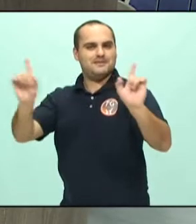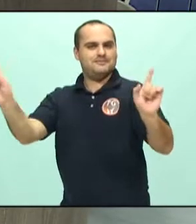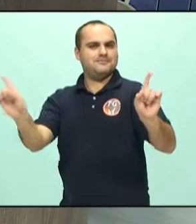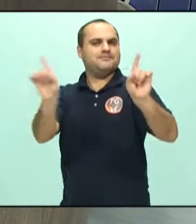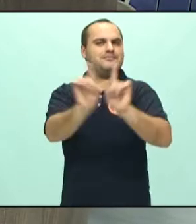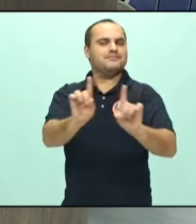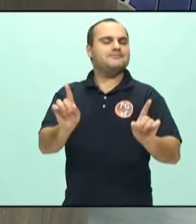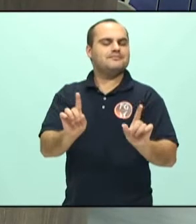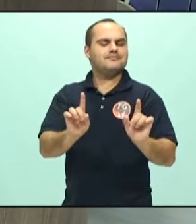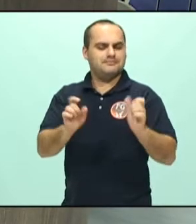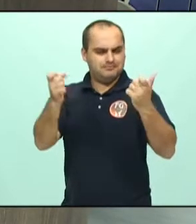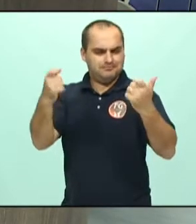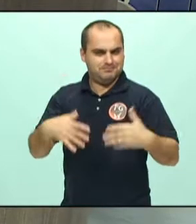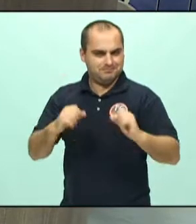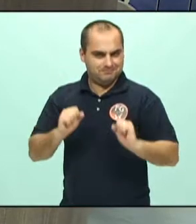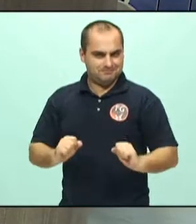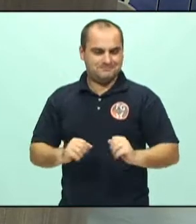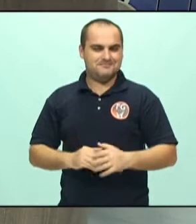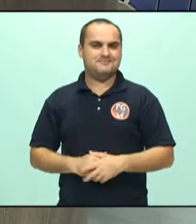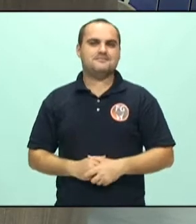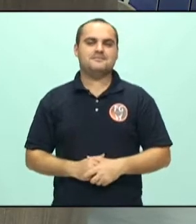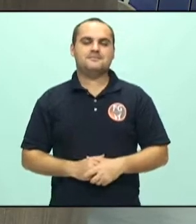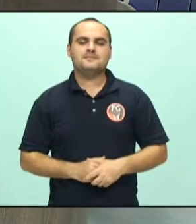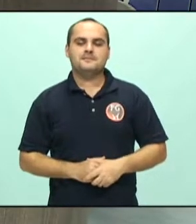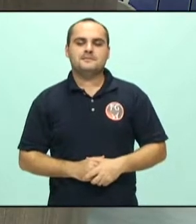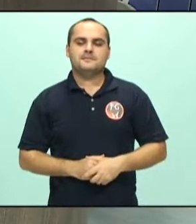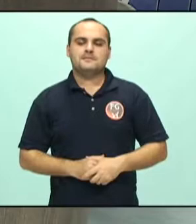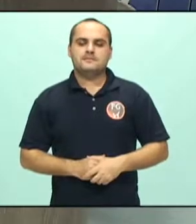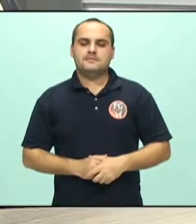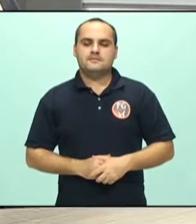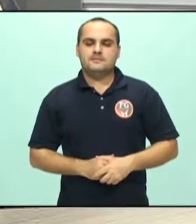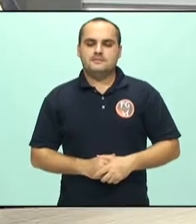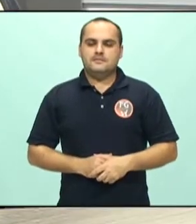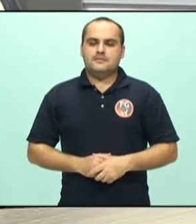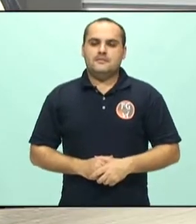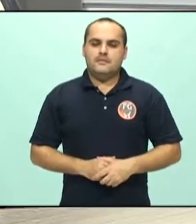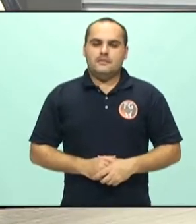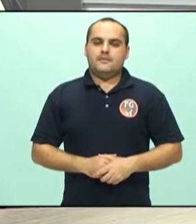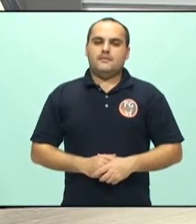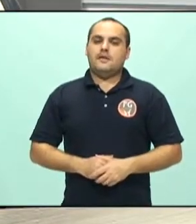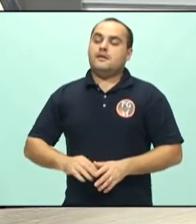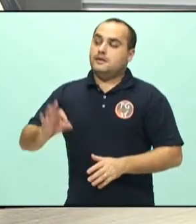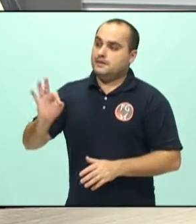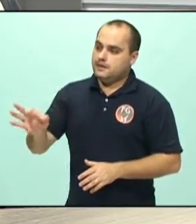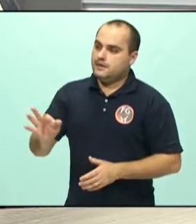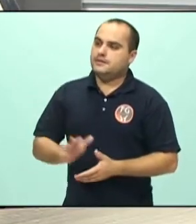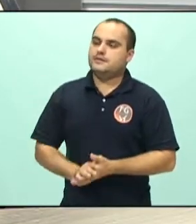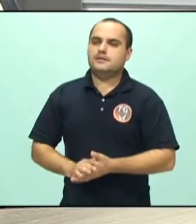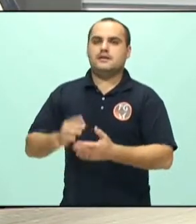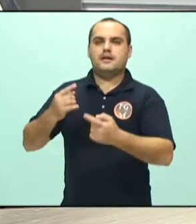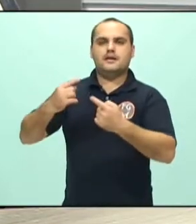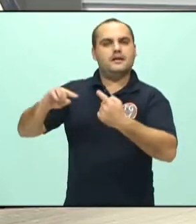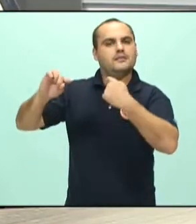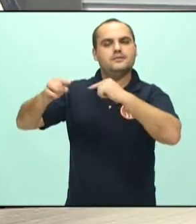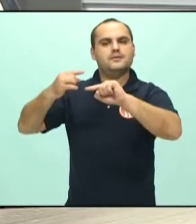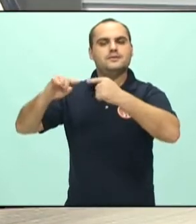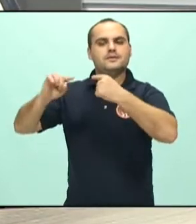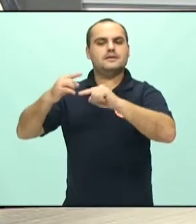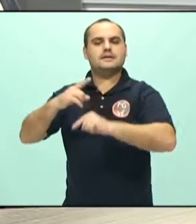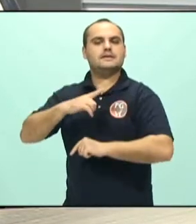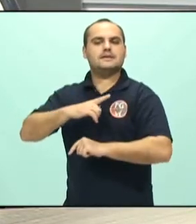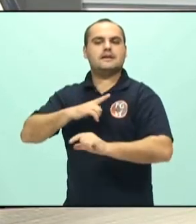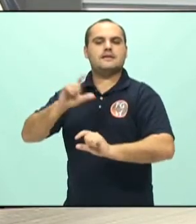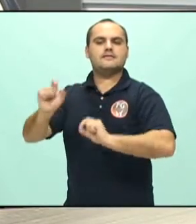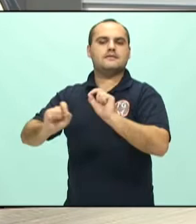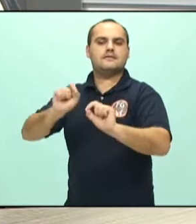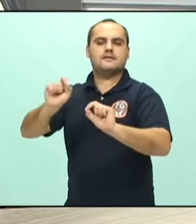que foi esse processo? A música surge como uma forma da gente concretizar